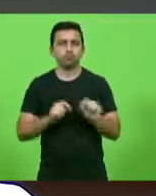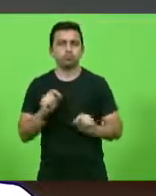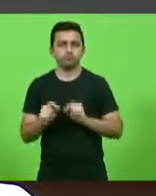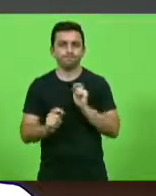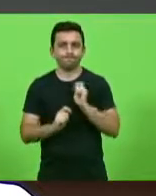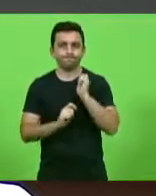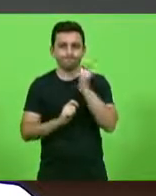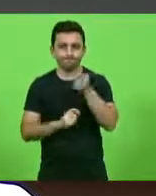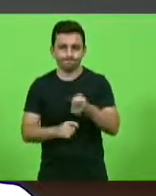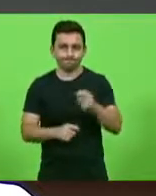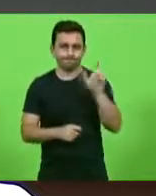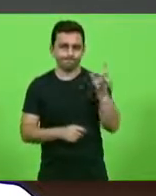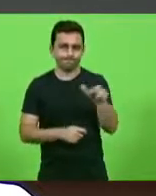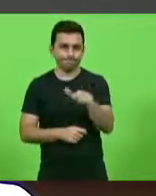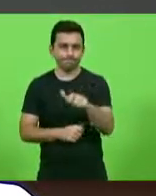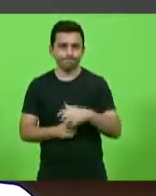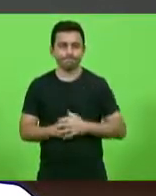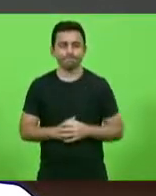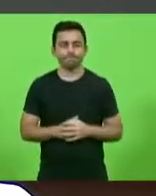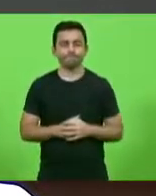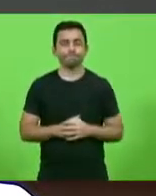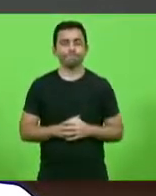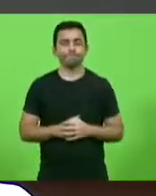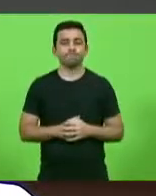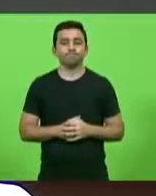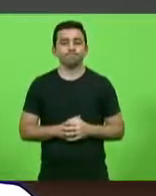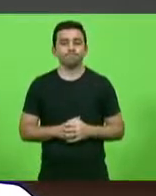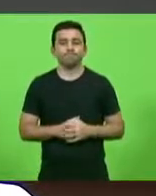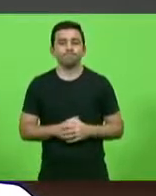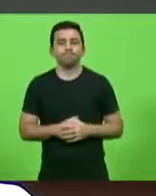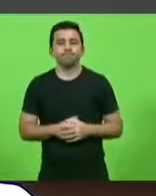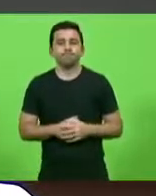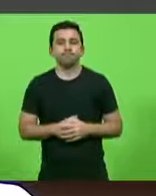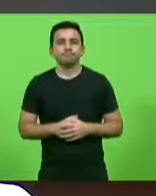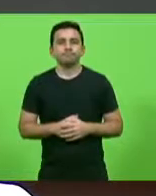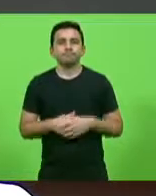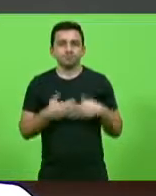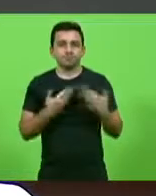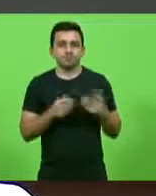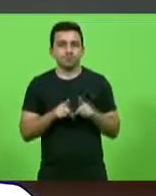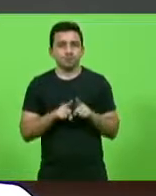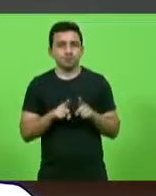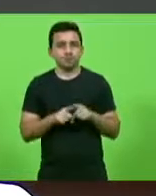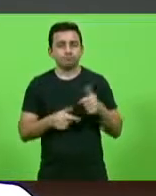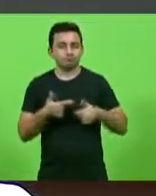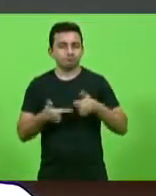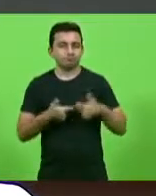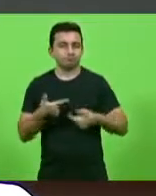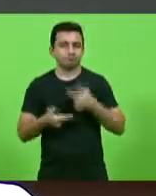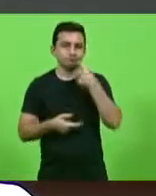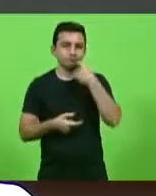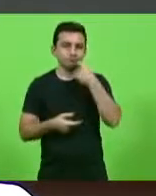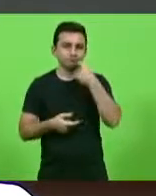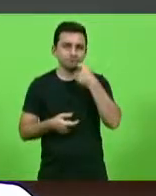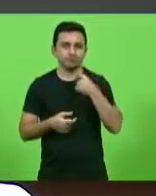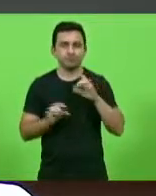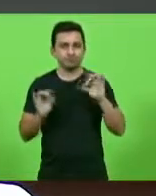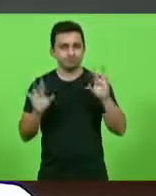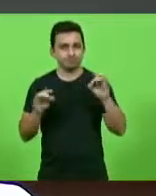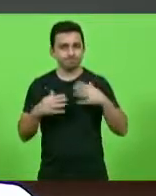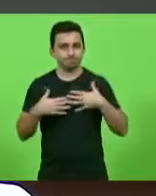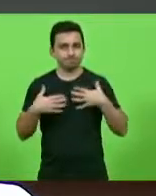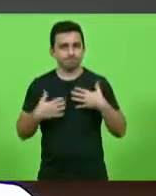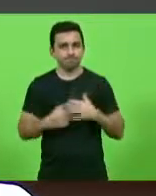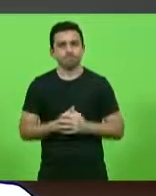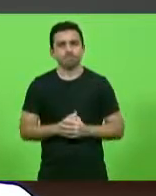dos pescadores e ele que é peixeiro. Com muito orgulho. Deputado